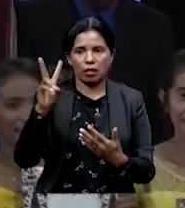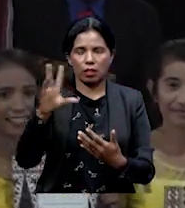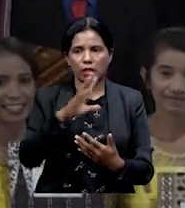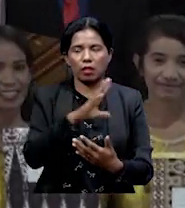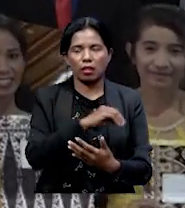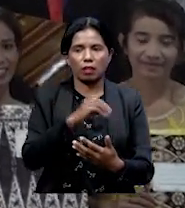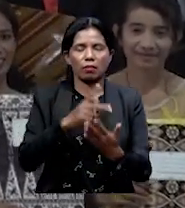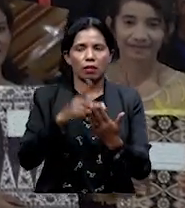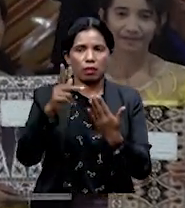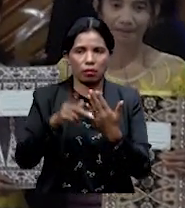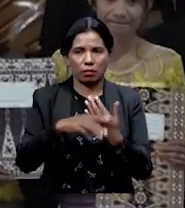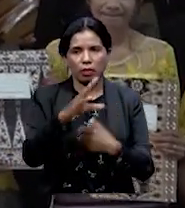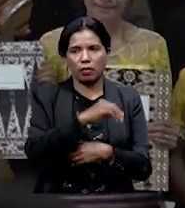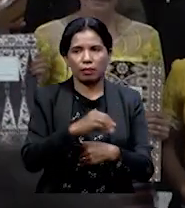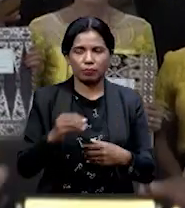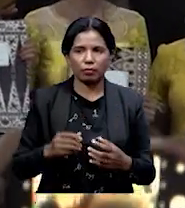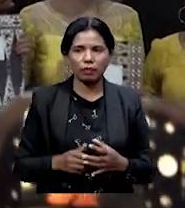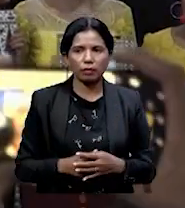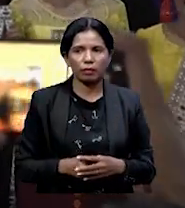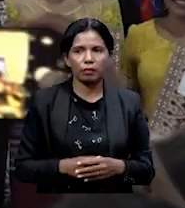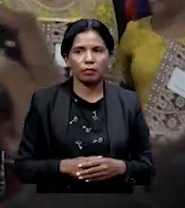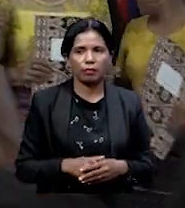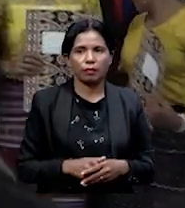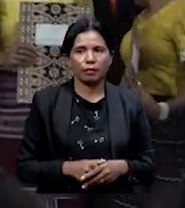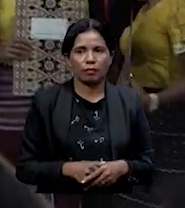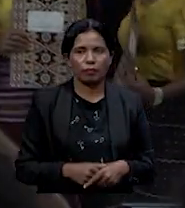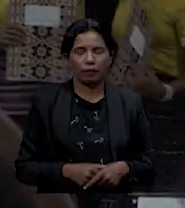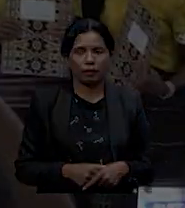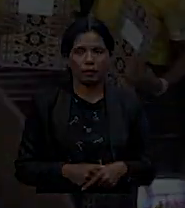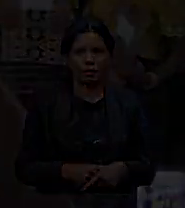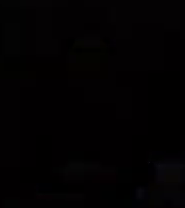Licenciatura no Mestrado. Juliana Soares, Marito da Costa, Gemen.